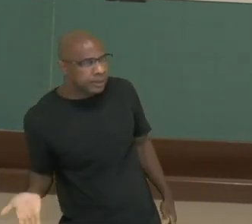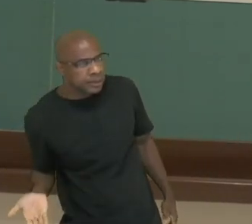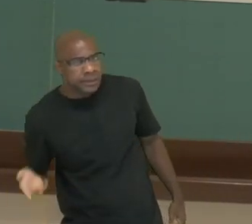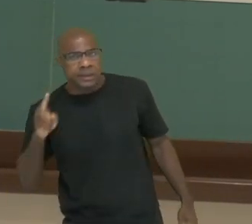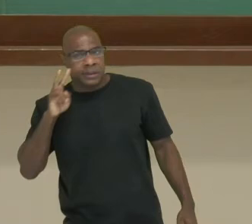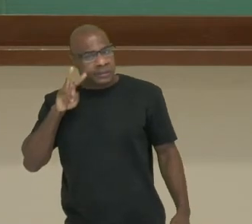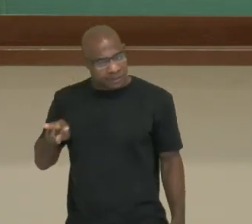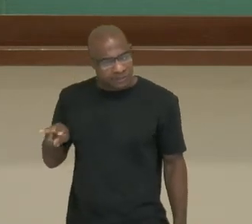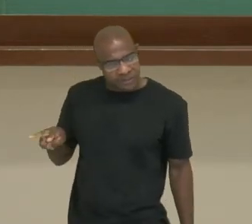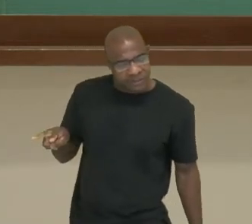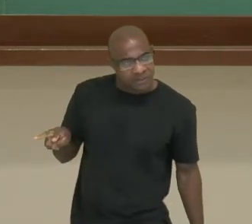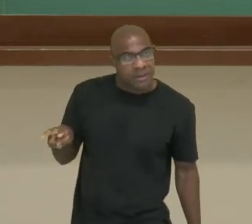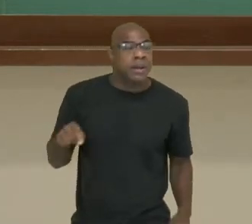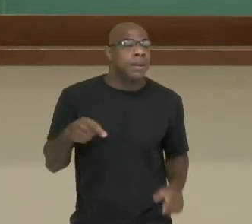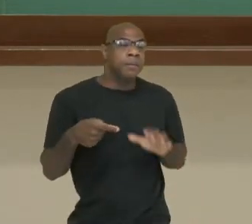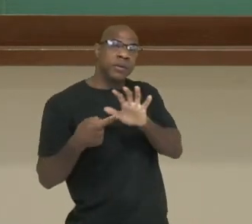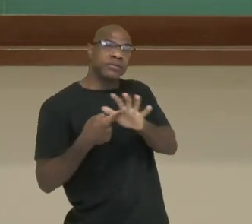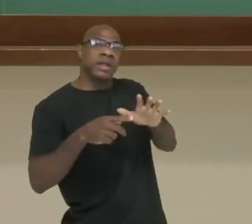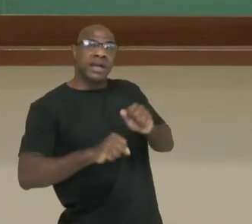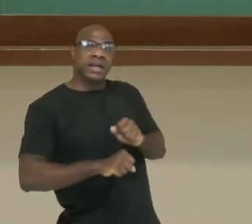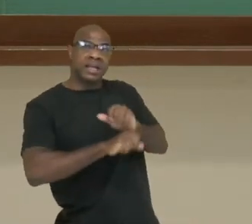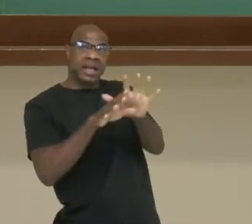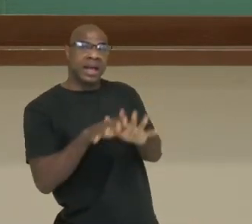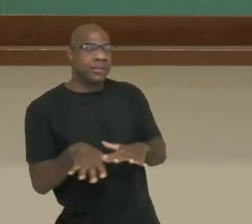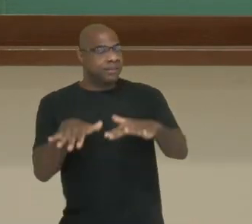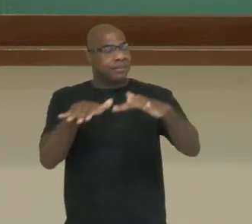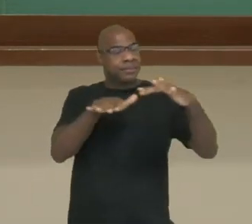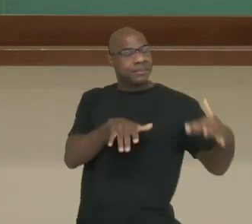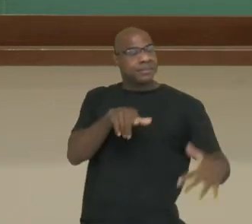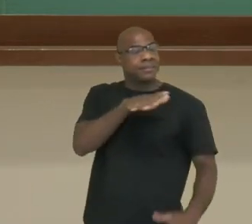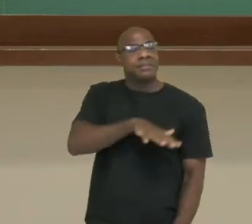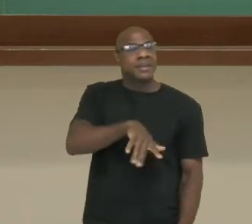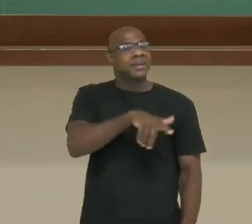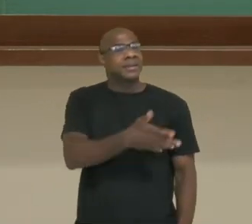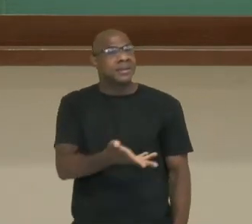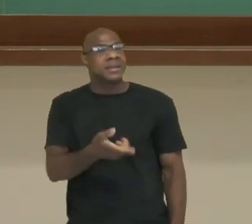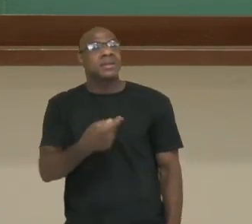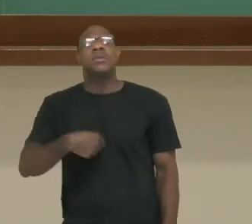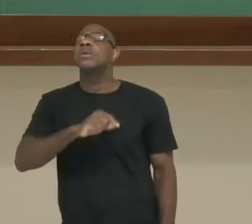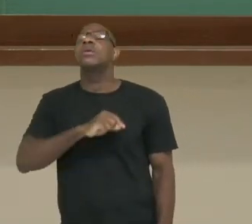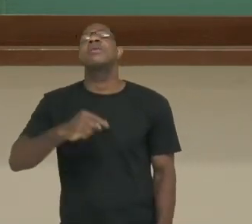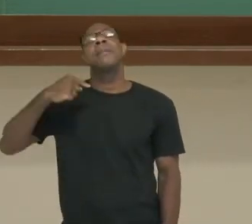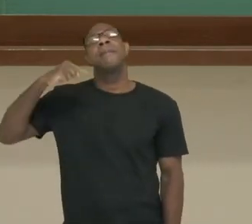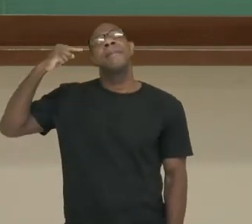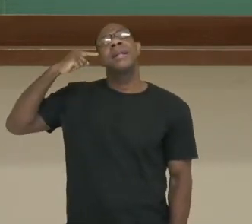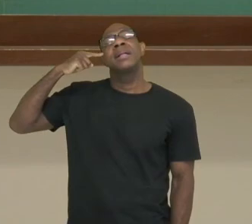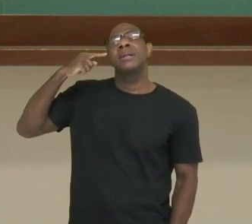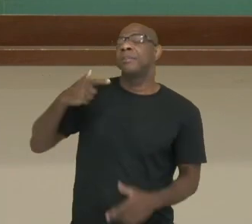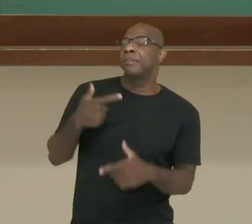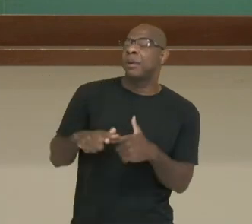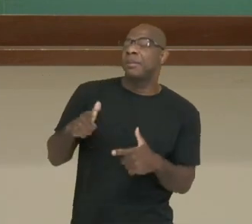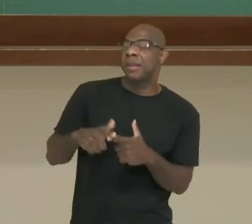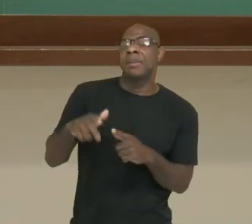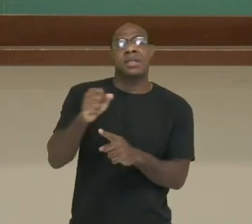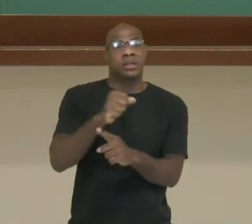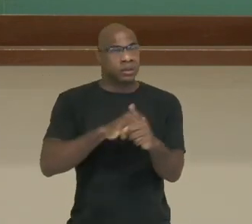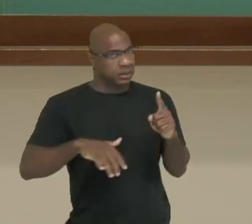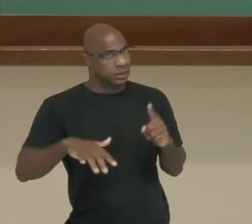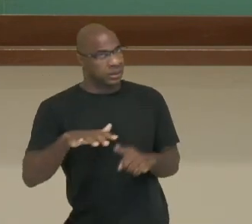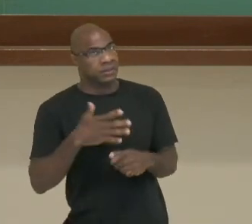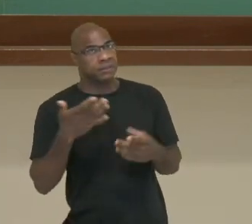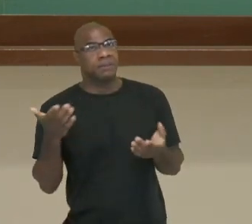vendo? Deixar claro para a plateia que é teatro e que a gente está pensando, né, sobre problemas sociais.